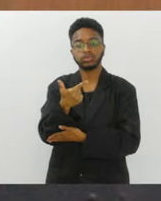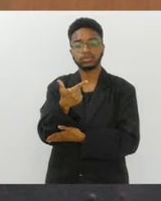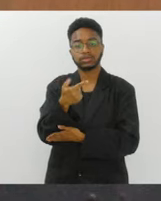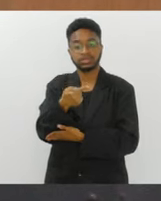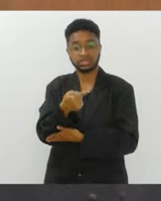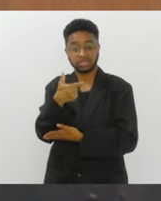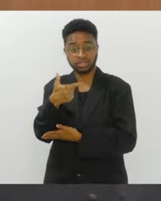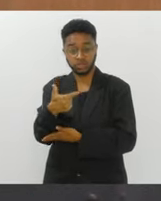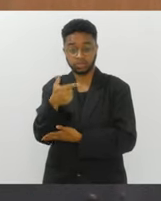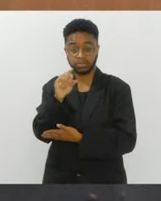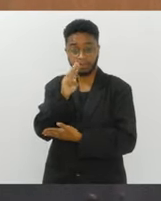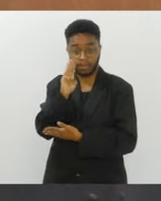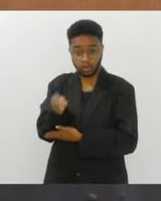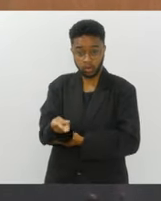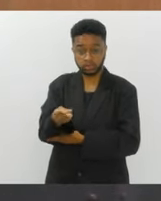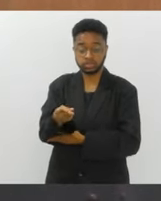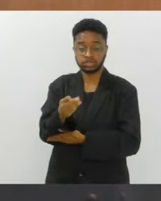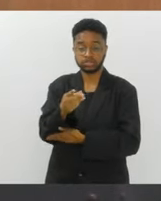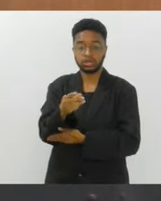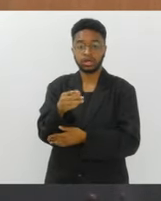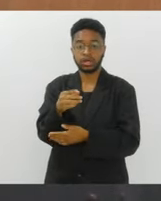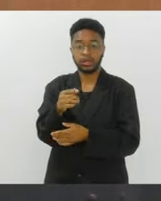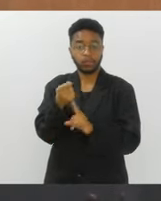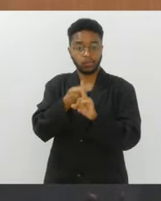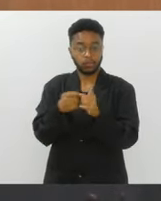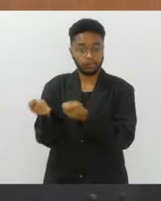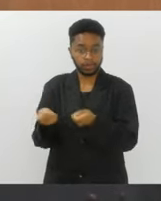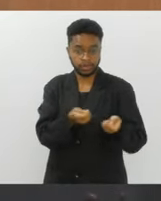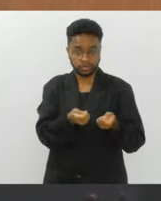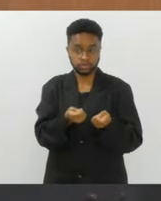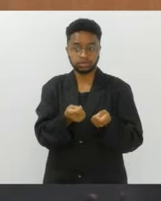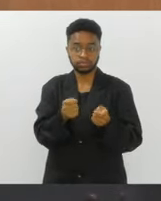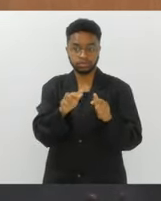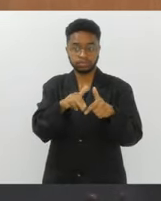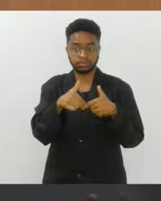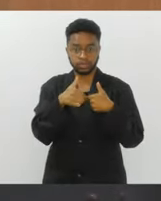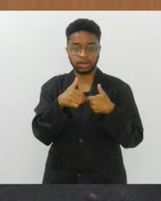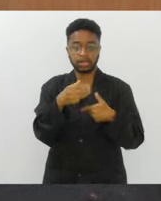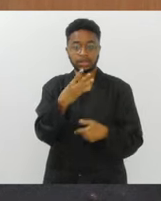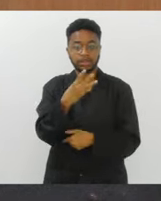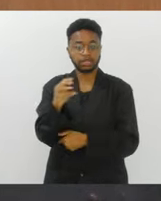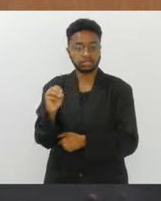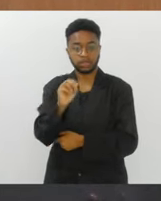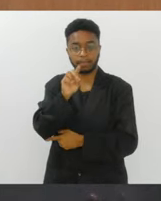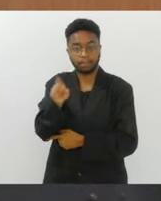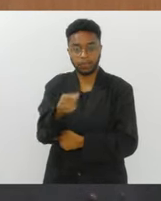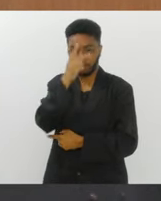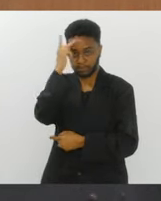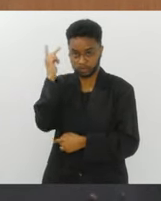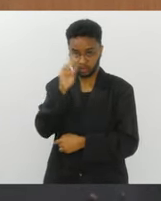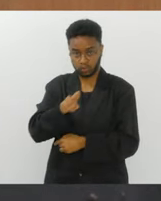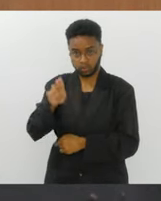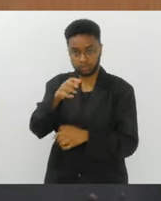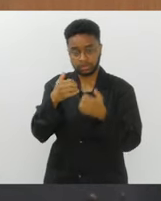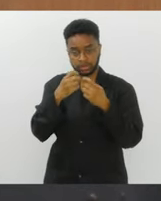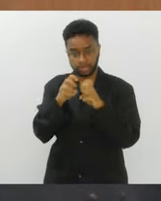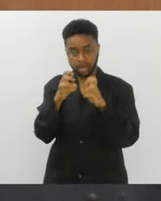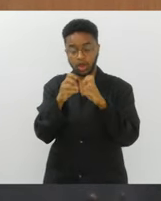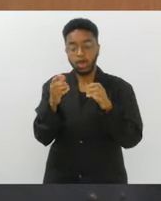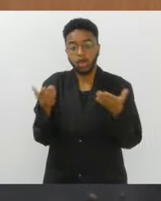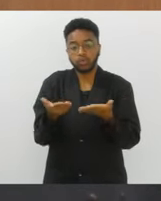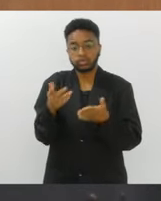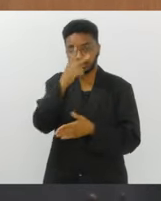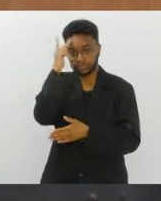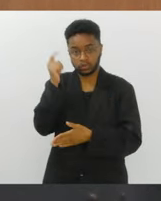272 milhões e meio por mês com os 300 mil passageiros. Hoje, um trabalhador que está desempregado